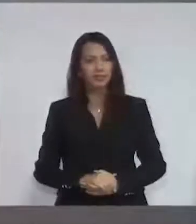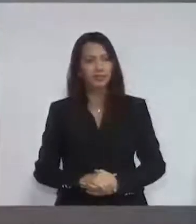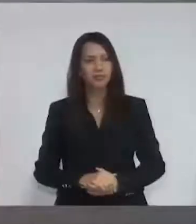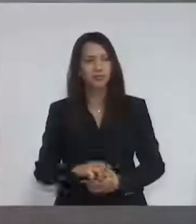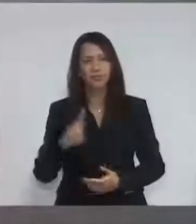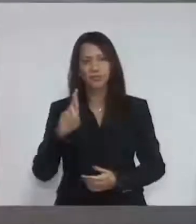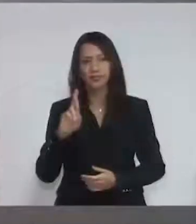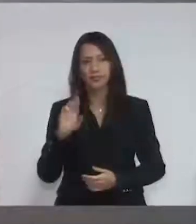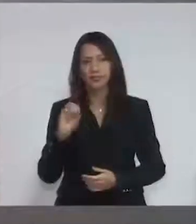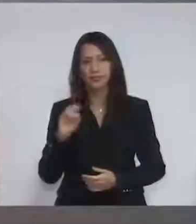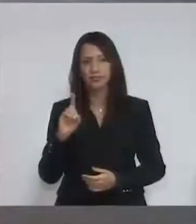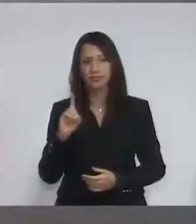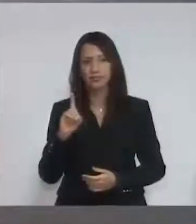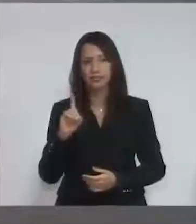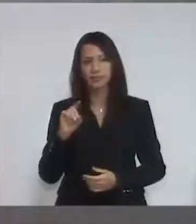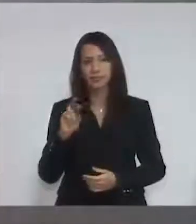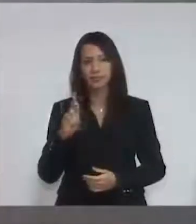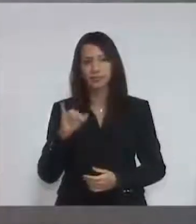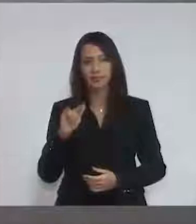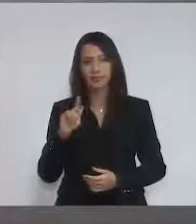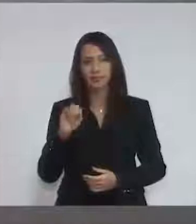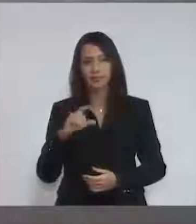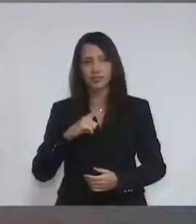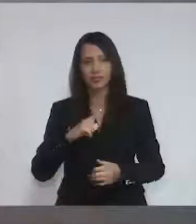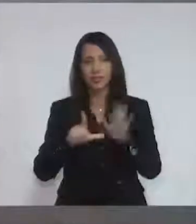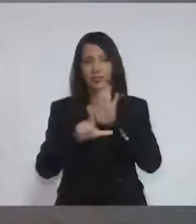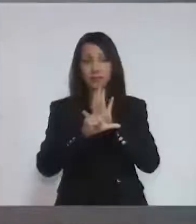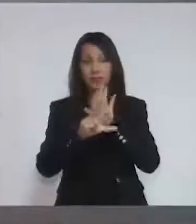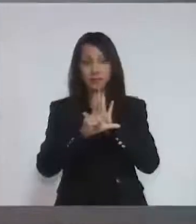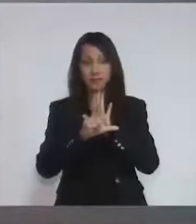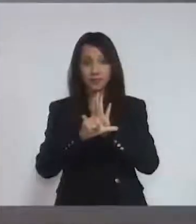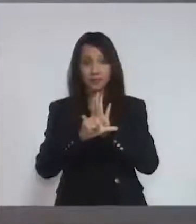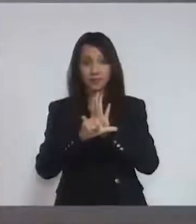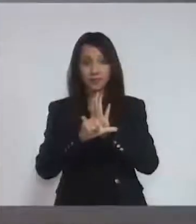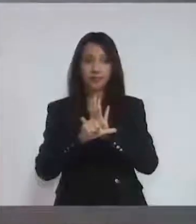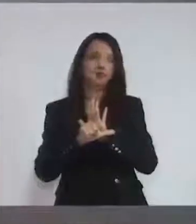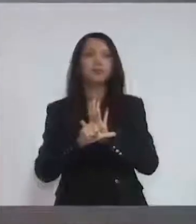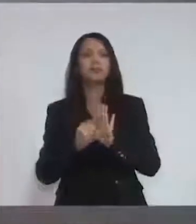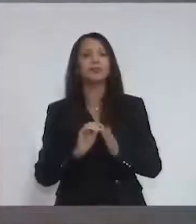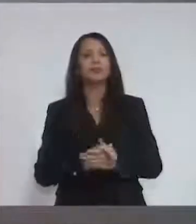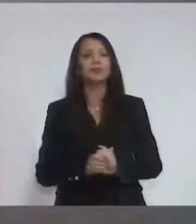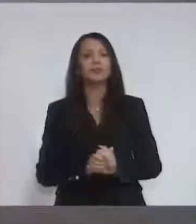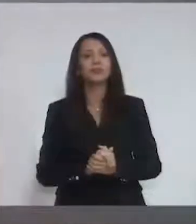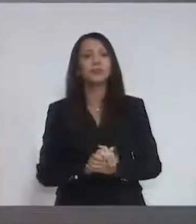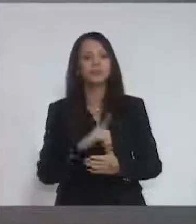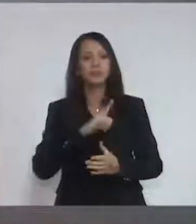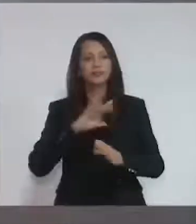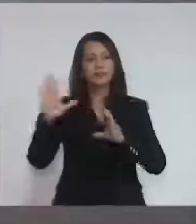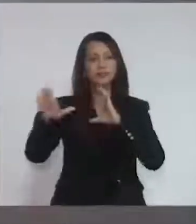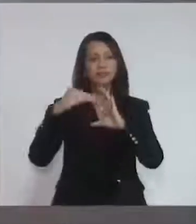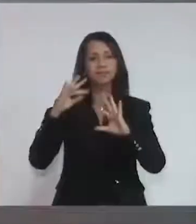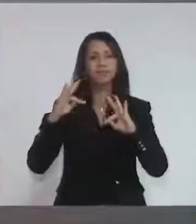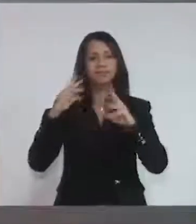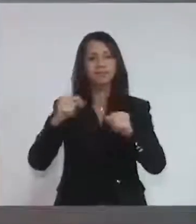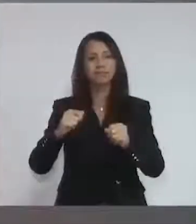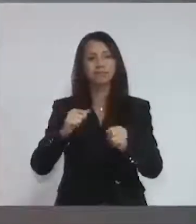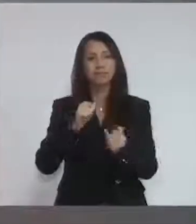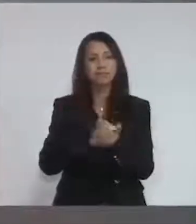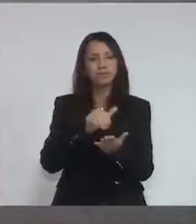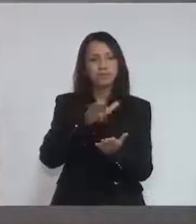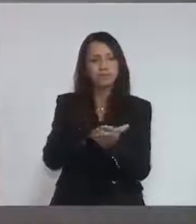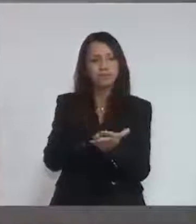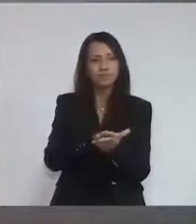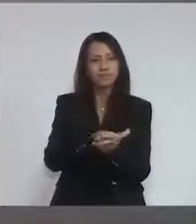Rodrigo, eu gostaria de lembrar também que existe uma lei, tá? Para ser enviado todas as